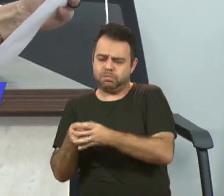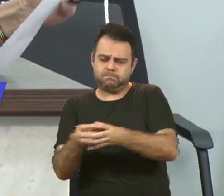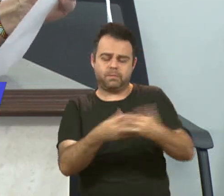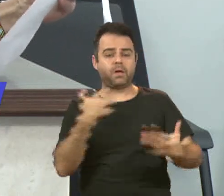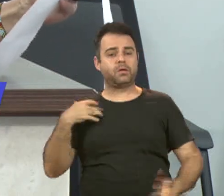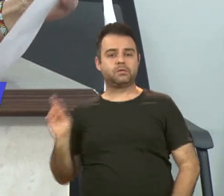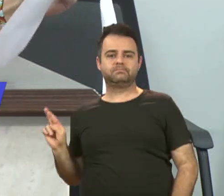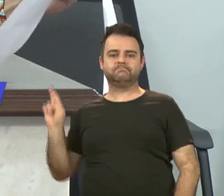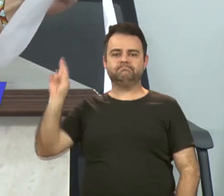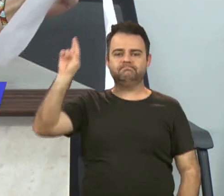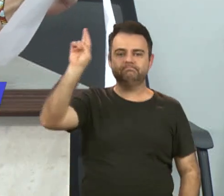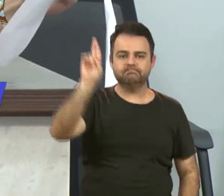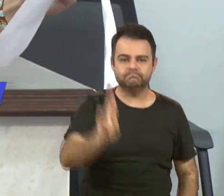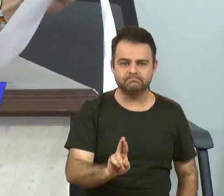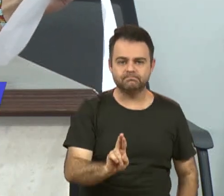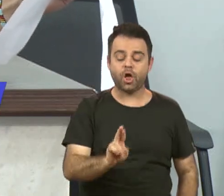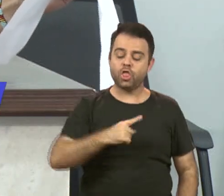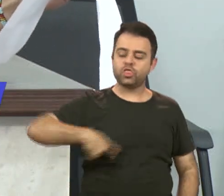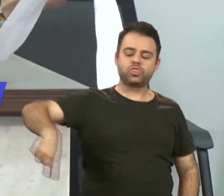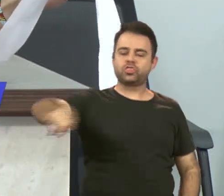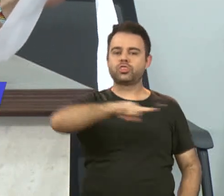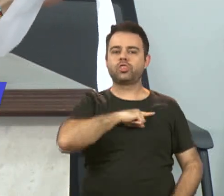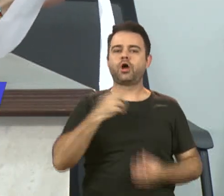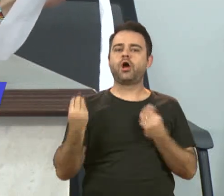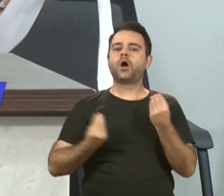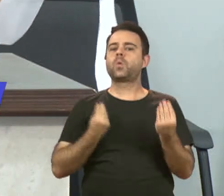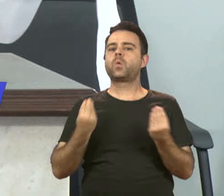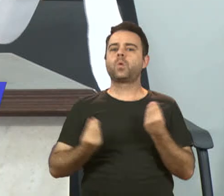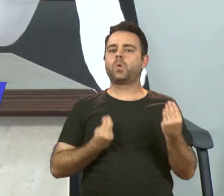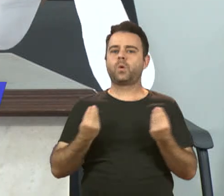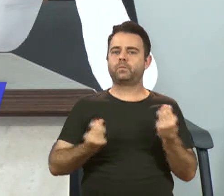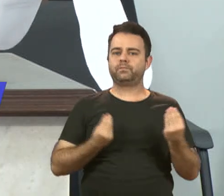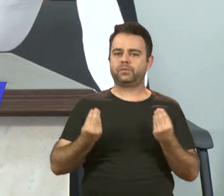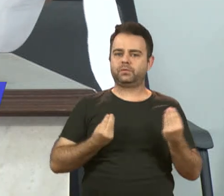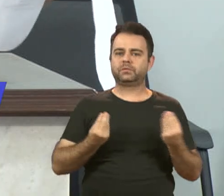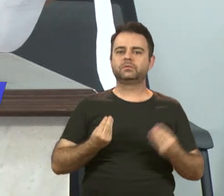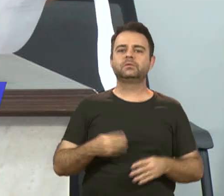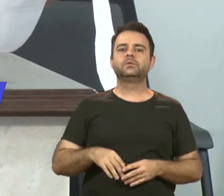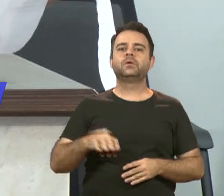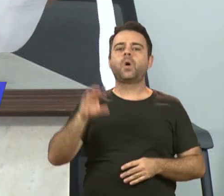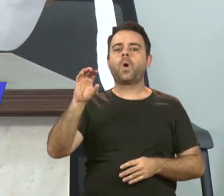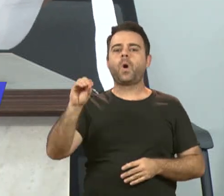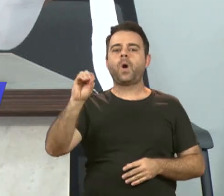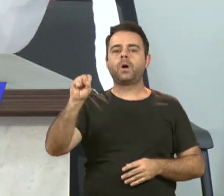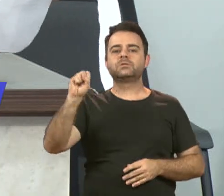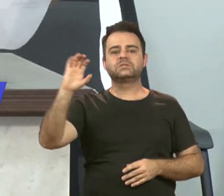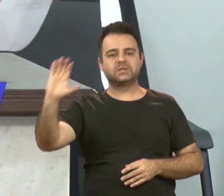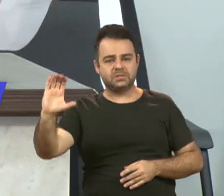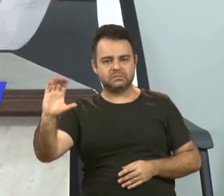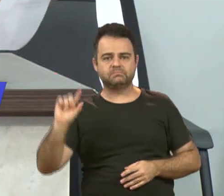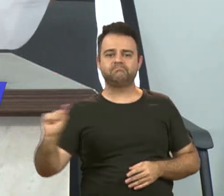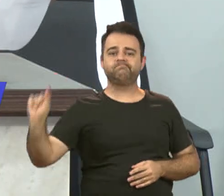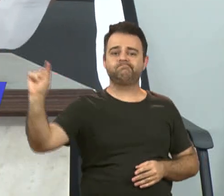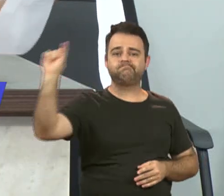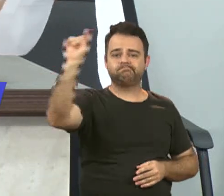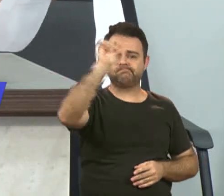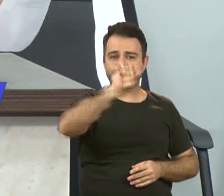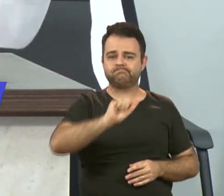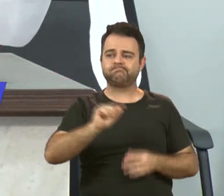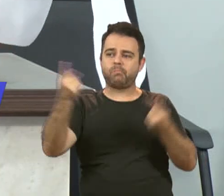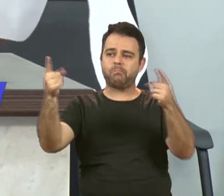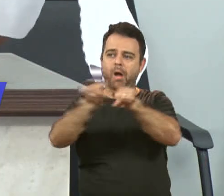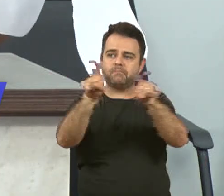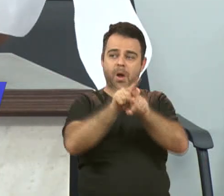repudia veementemente a contratação de organizações da sociedade civil para atender a política de